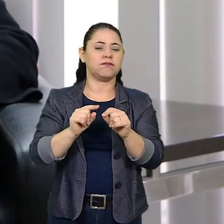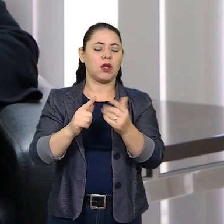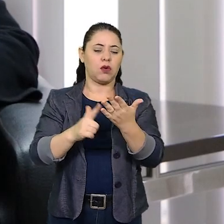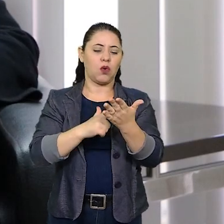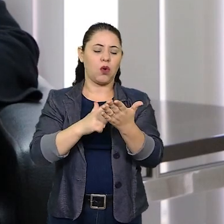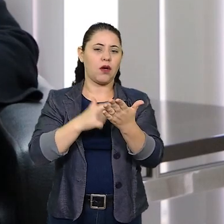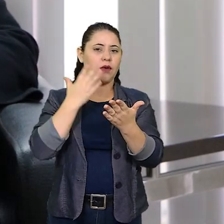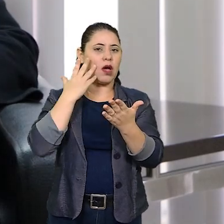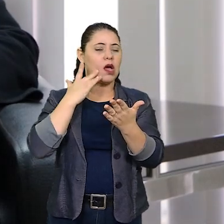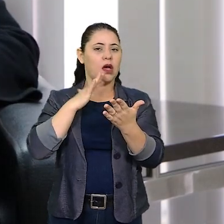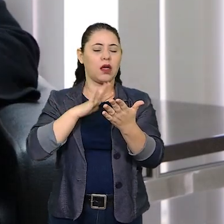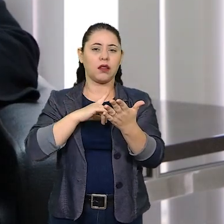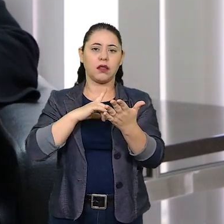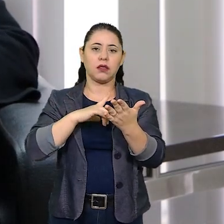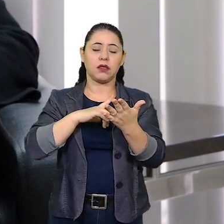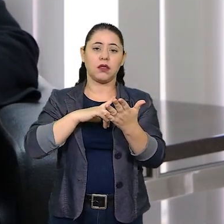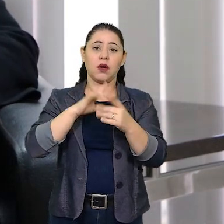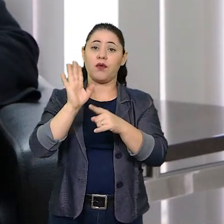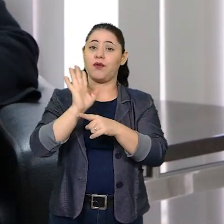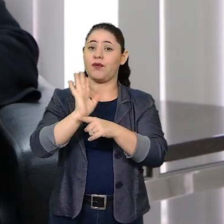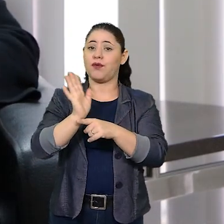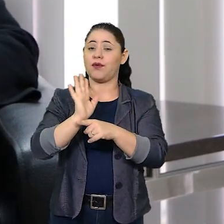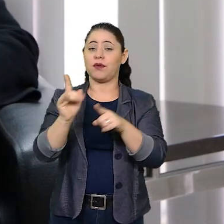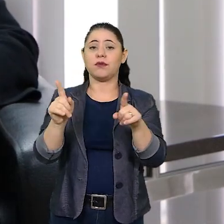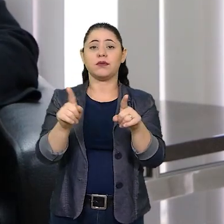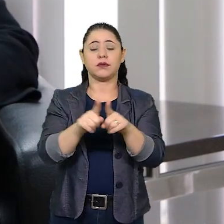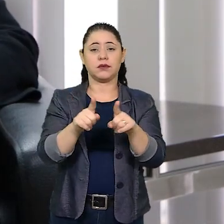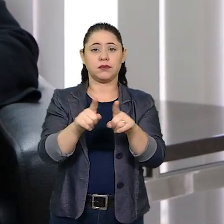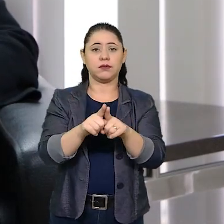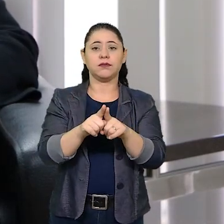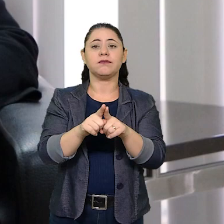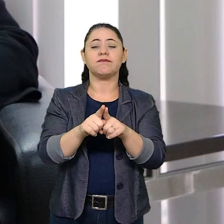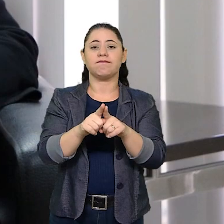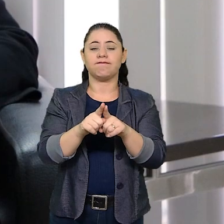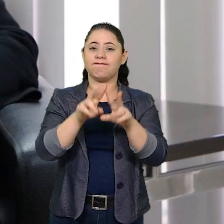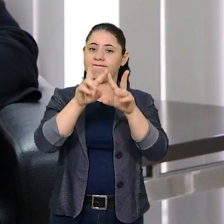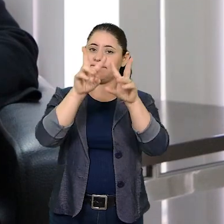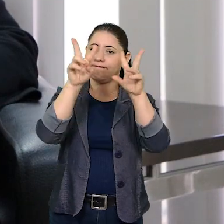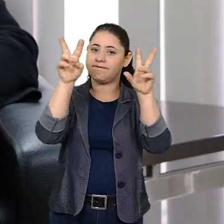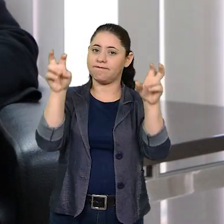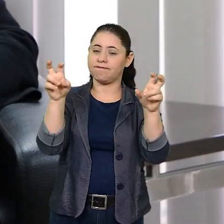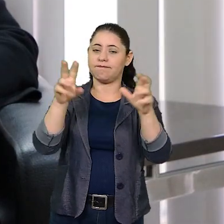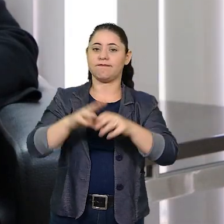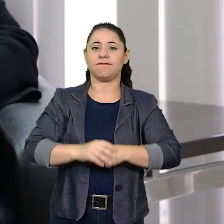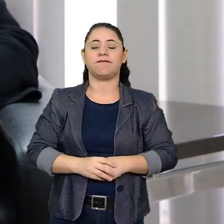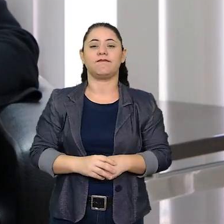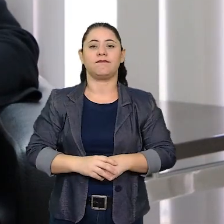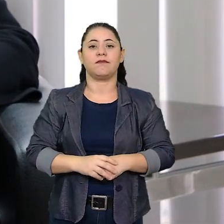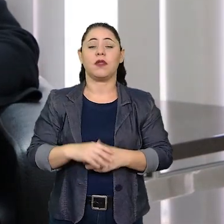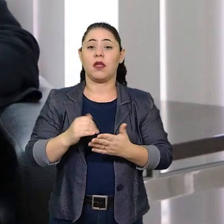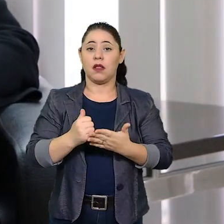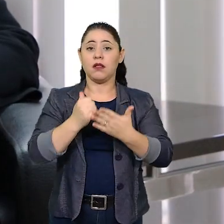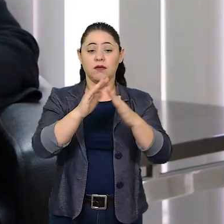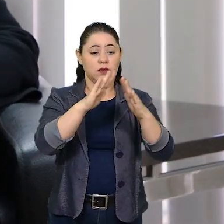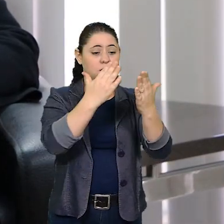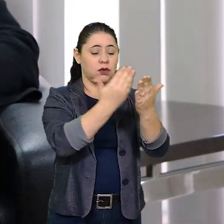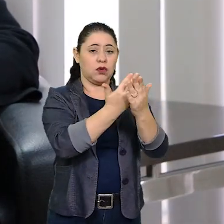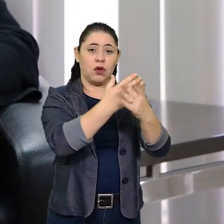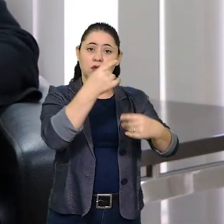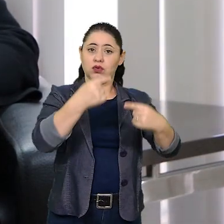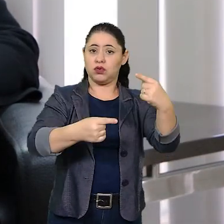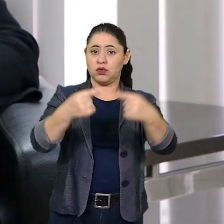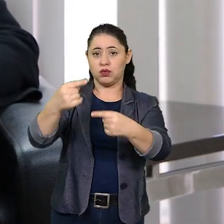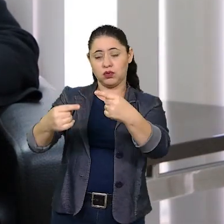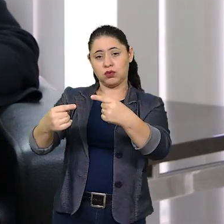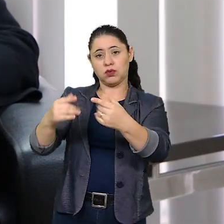E é um livro infantil, nós temos o filme também a respeito do assunto. E nós levamos à escola